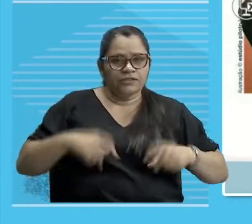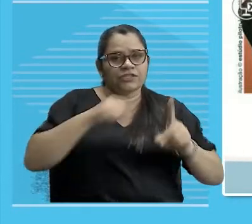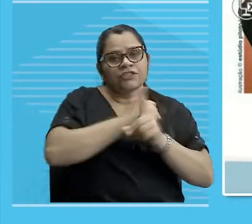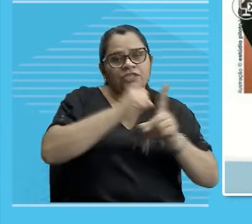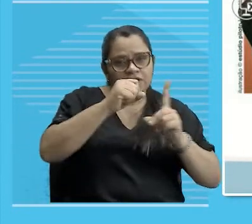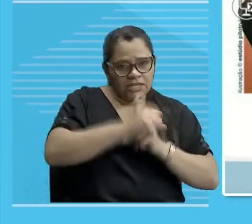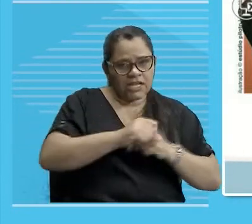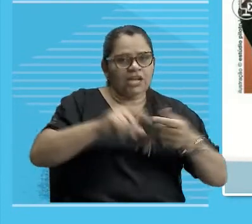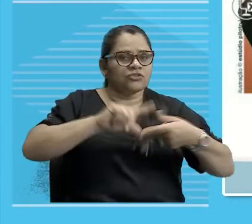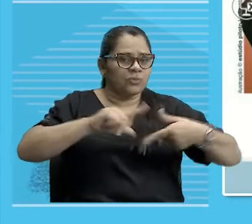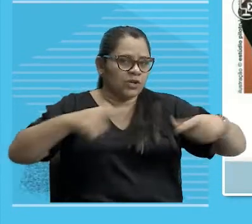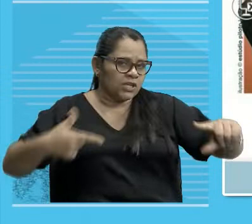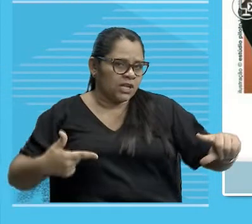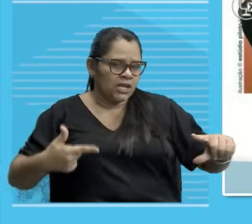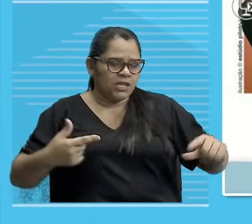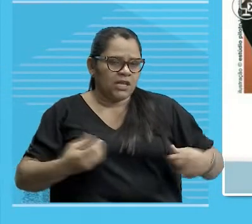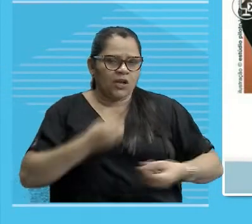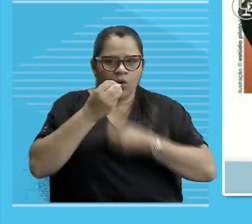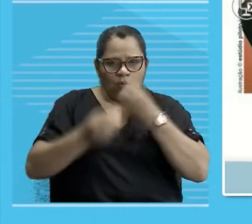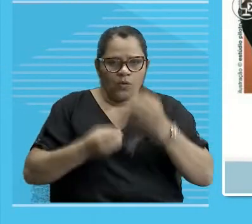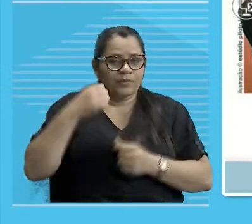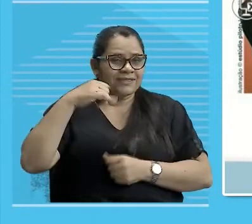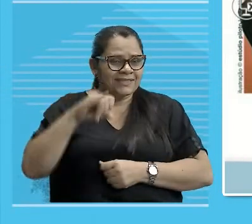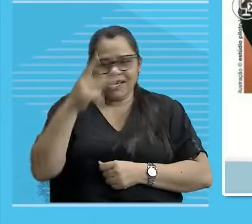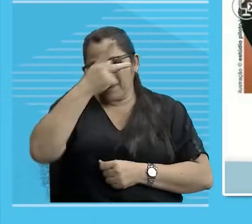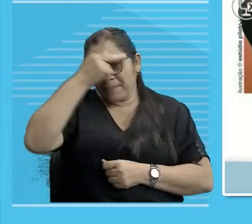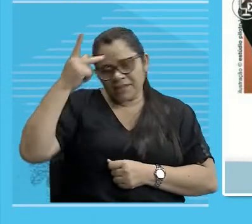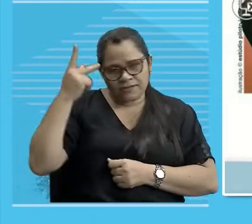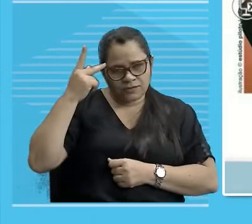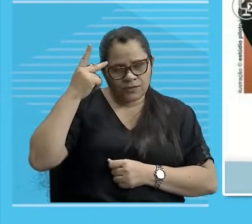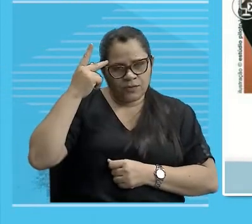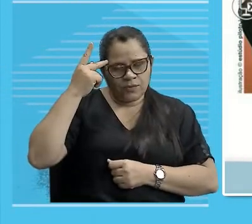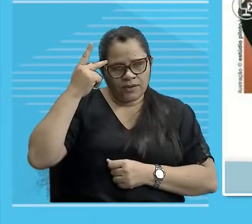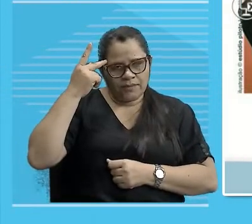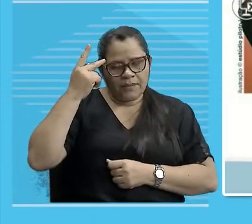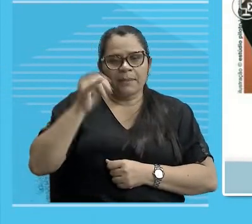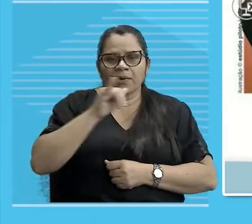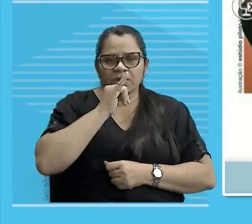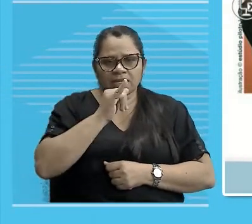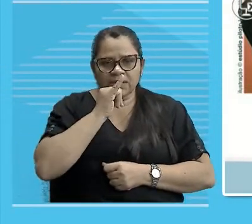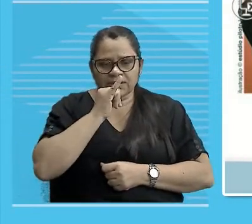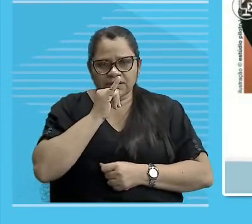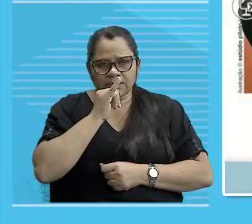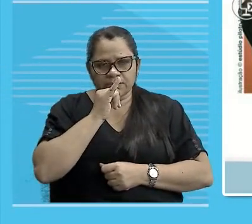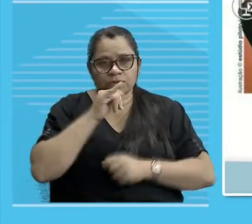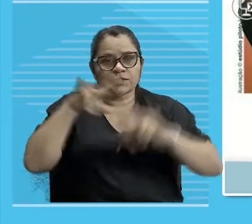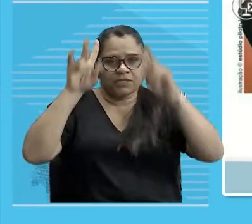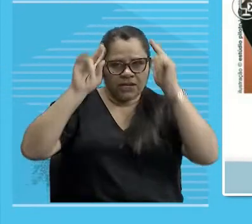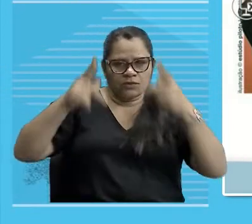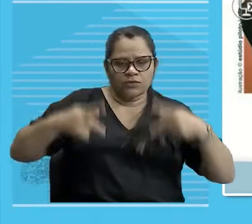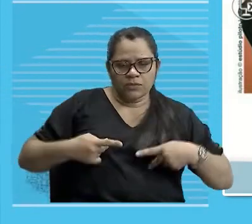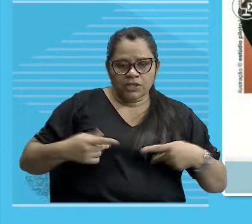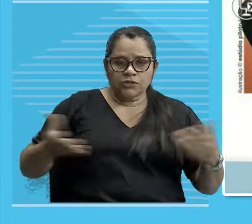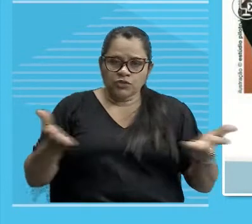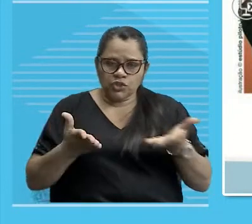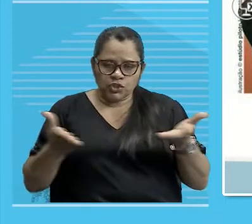moderna. Então, se você pegar, por exemplo, os seres humanos